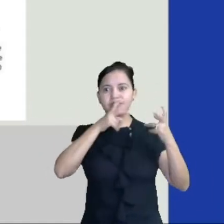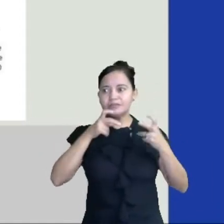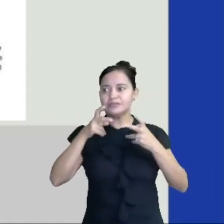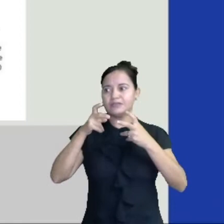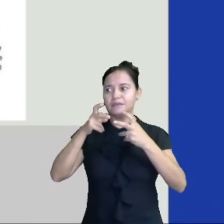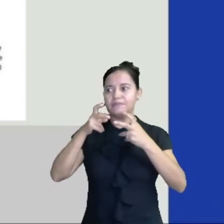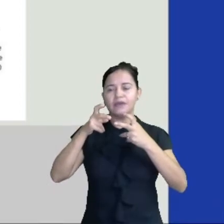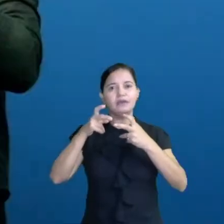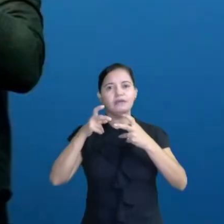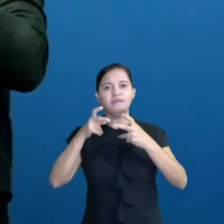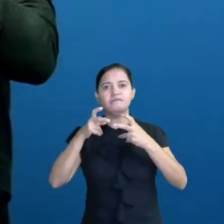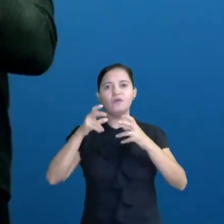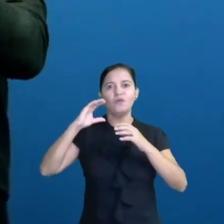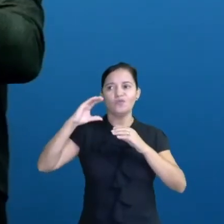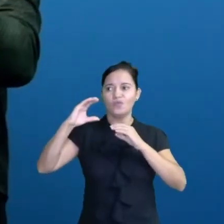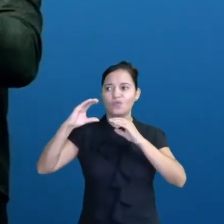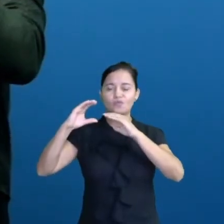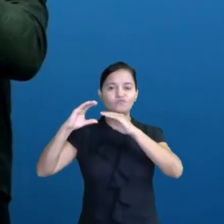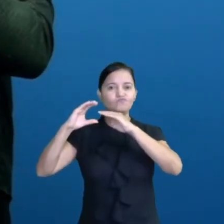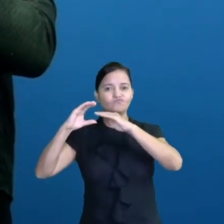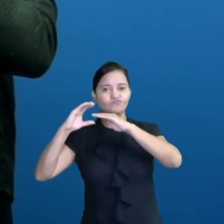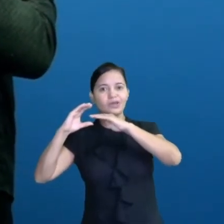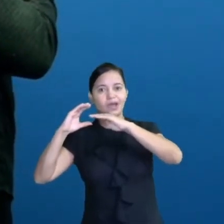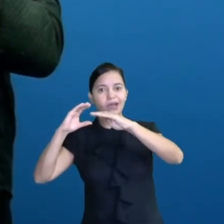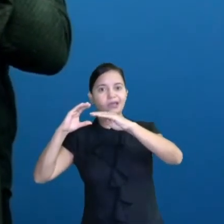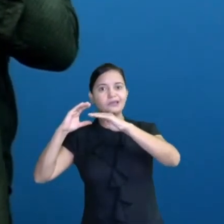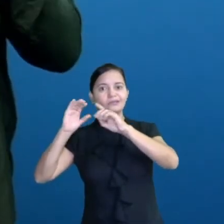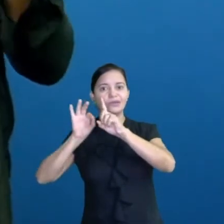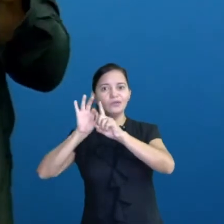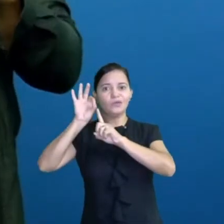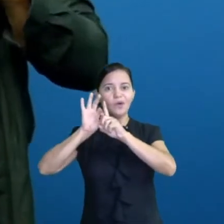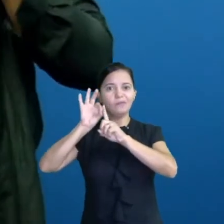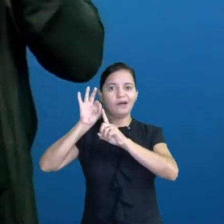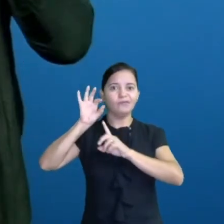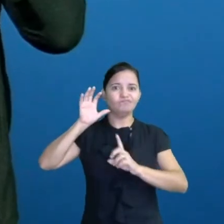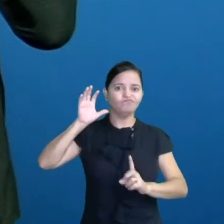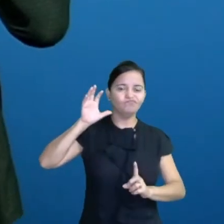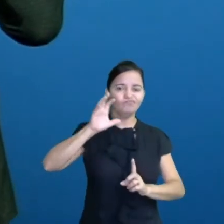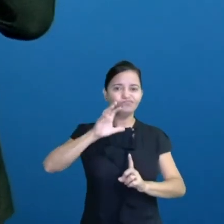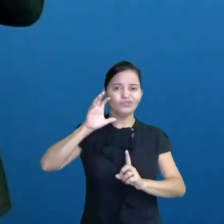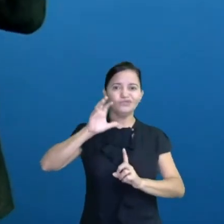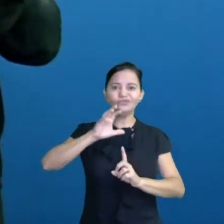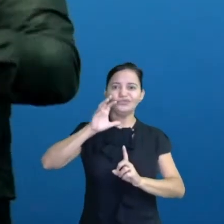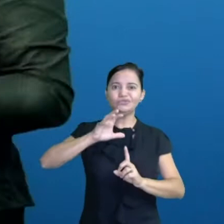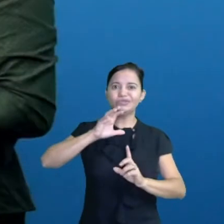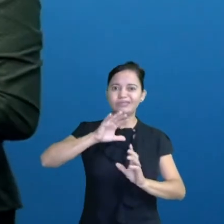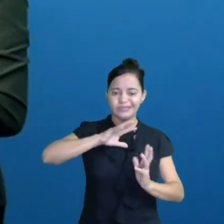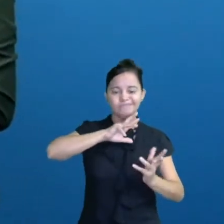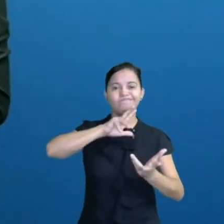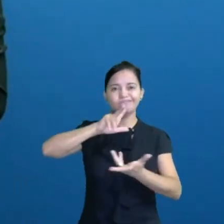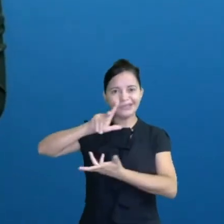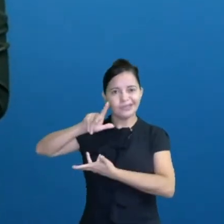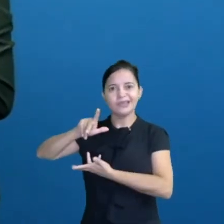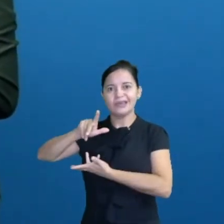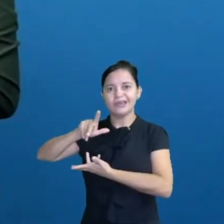foi impactando ambientalmente essa geografia, isso que salta aos nossos olhos. Quando eu faço a comparação desses 2 mapas,